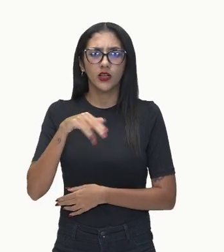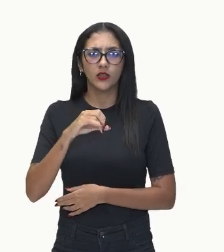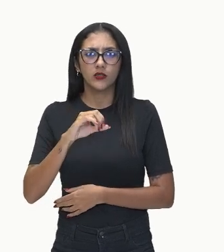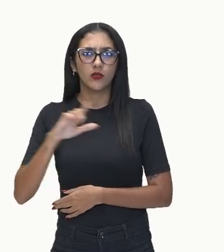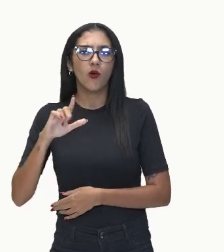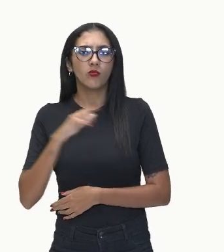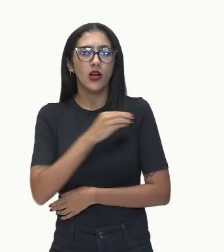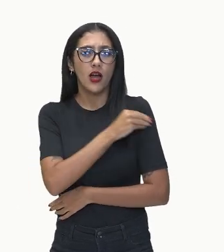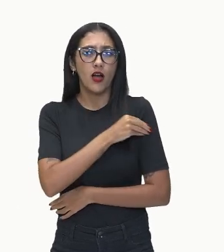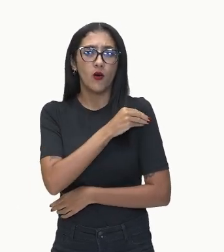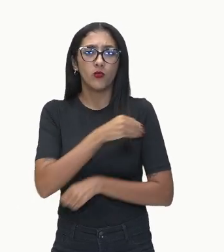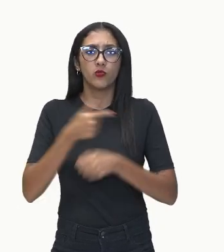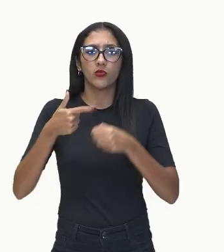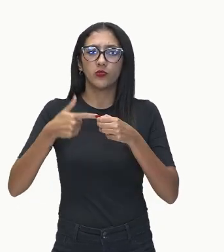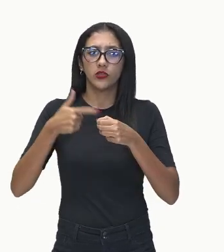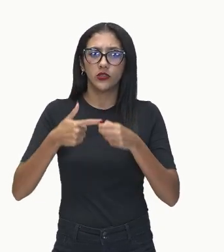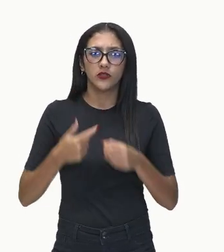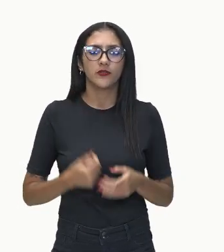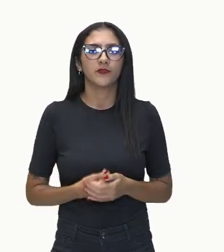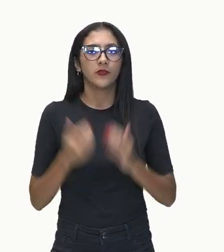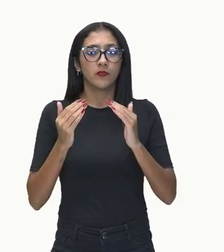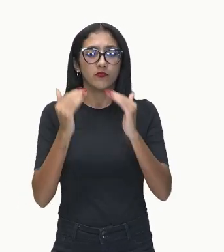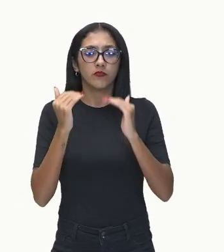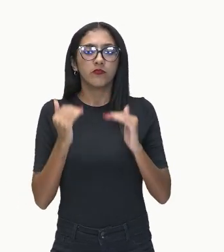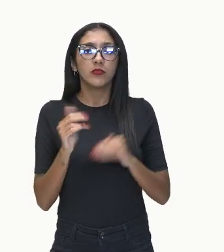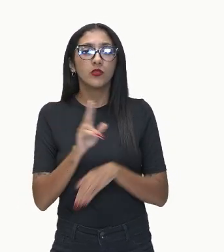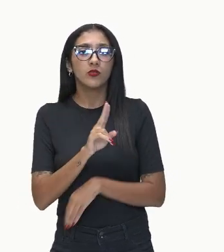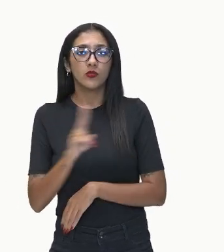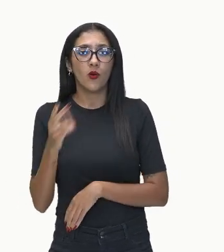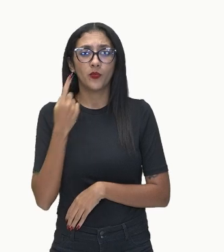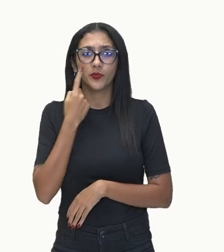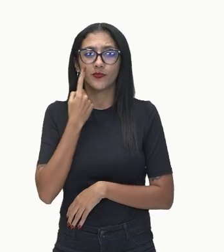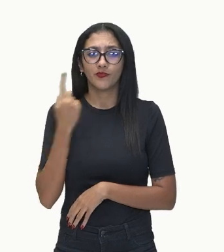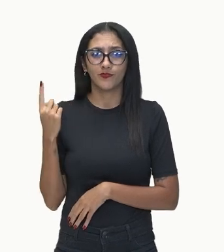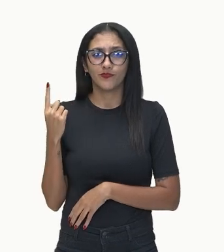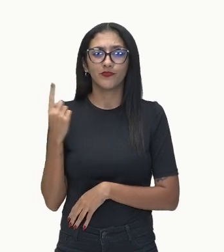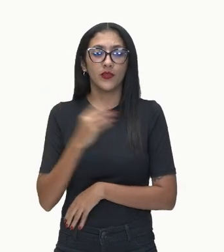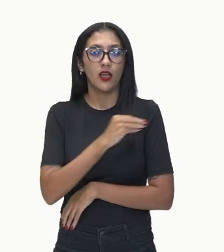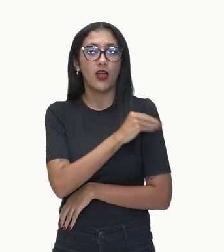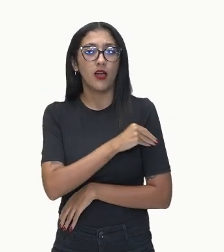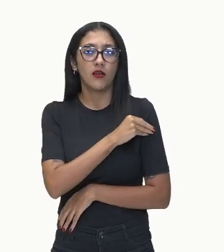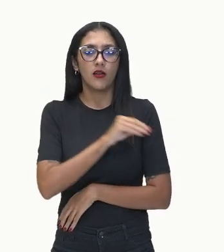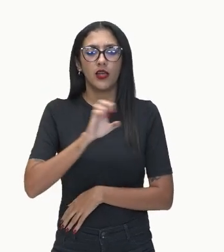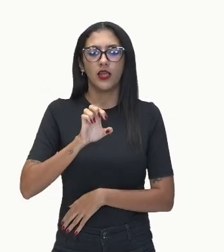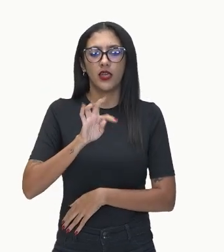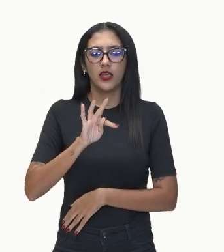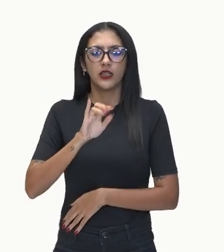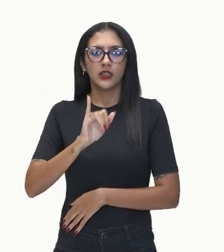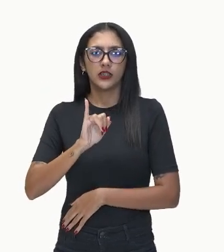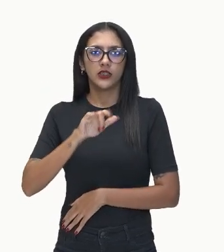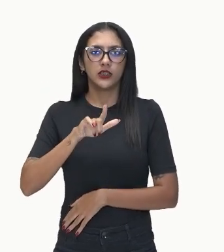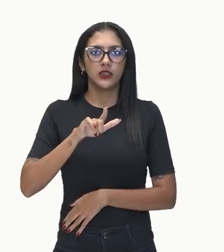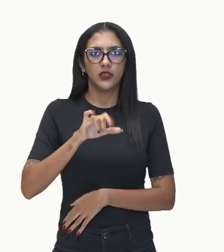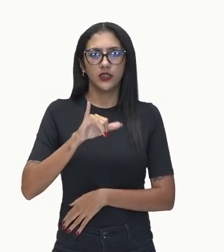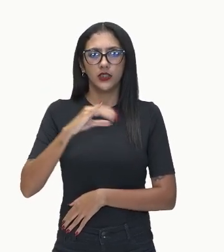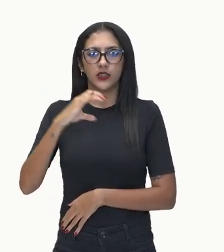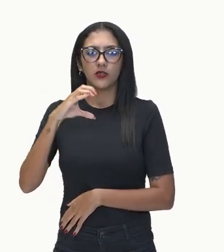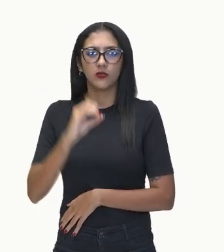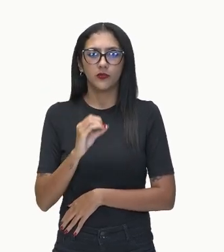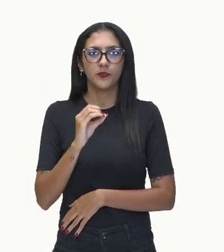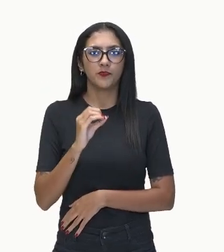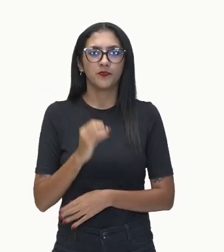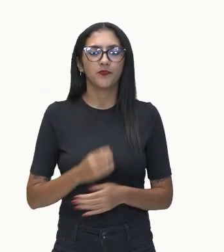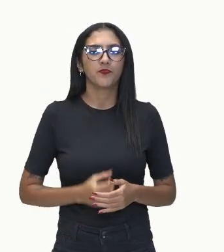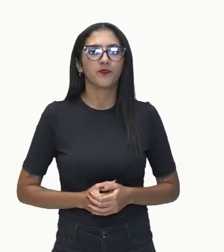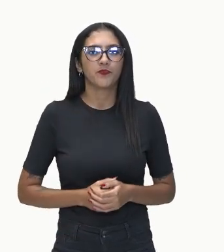etanol. E a nomenclatura usual, álcool etílico. Então, só observando aqui,